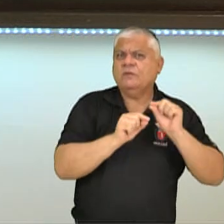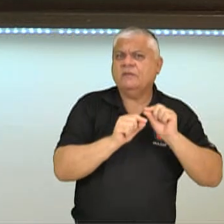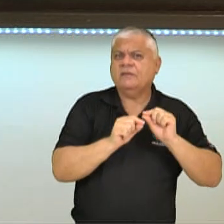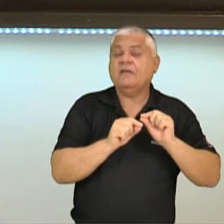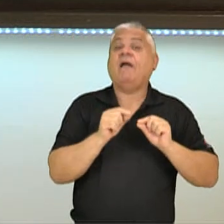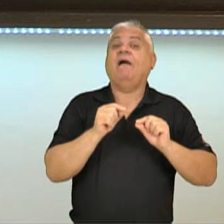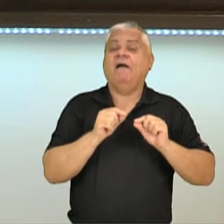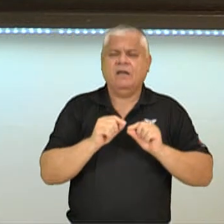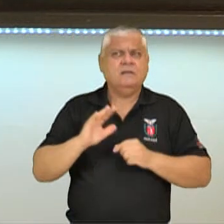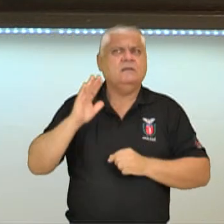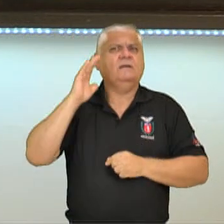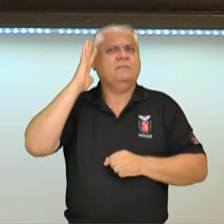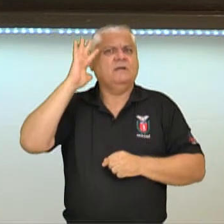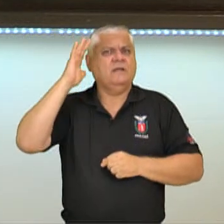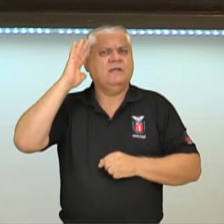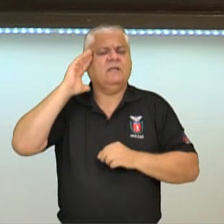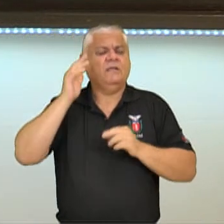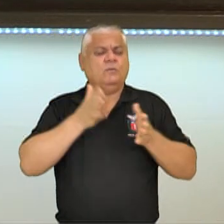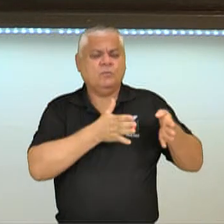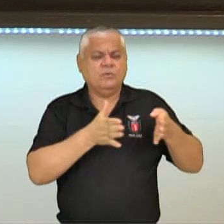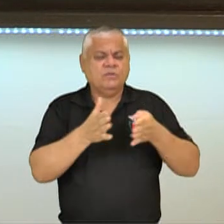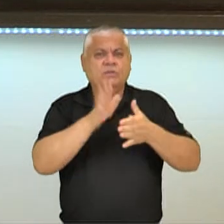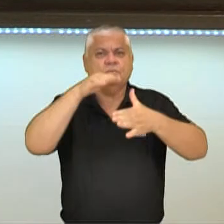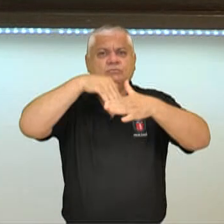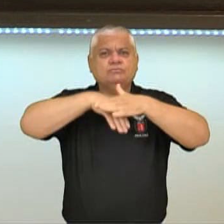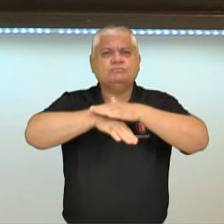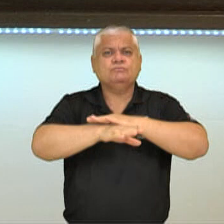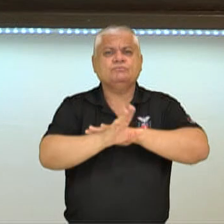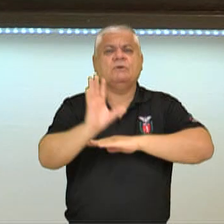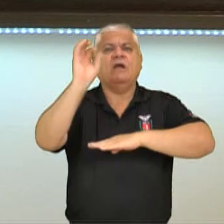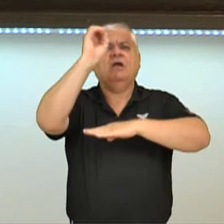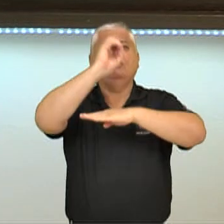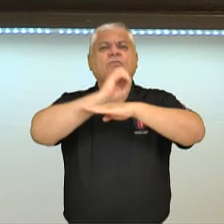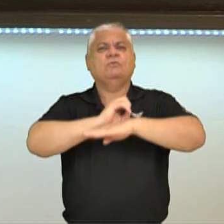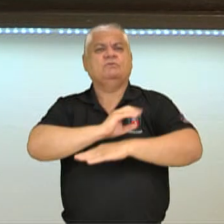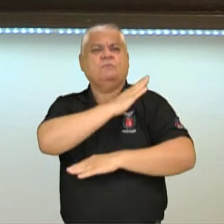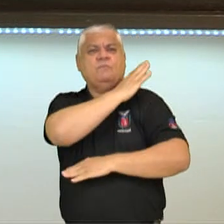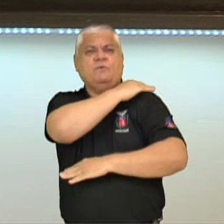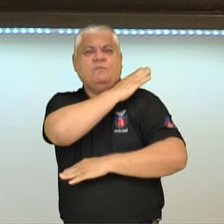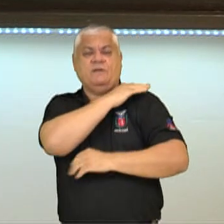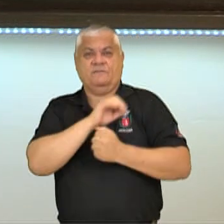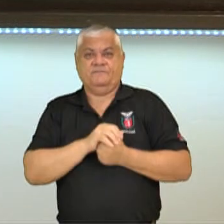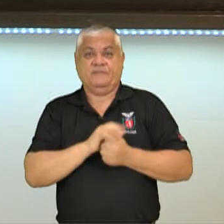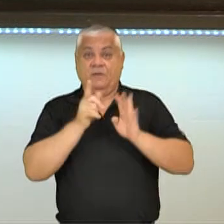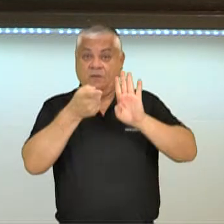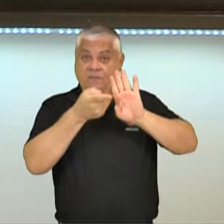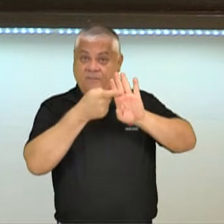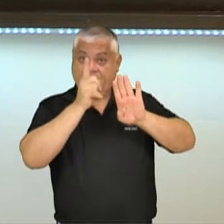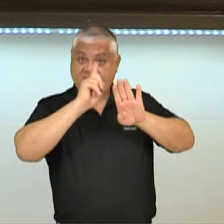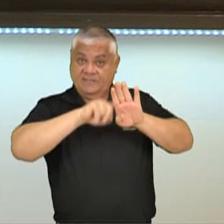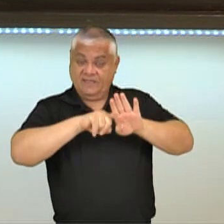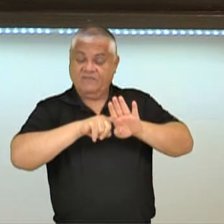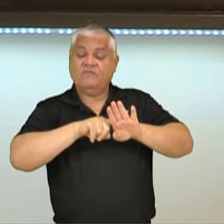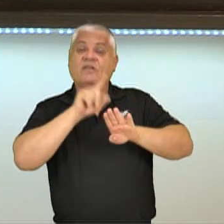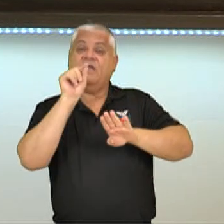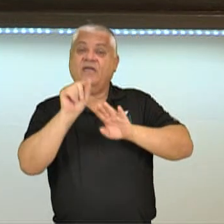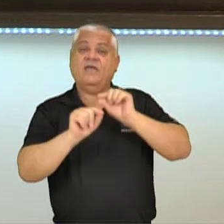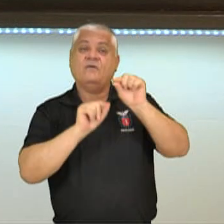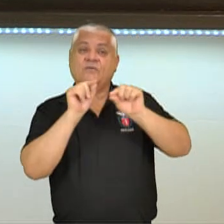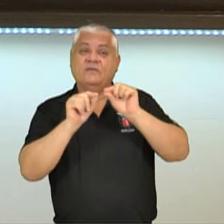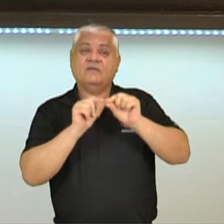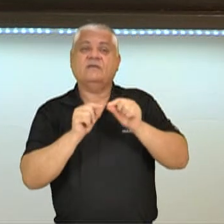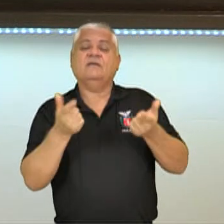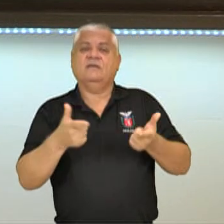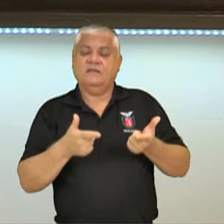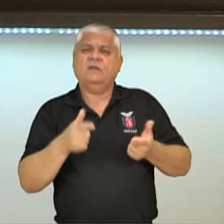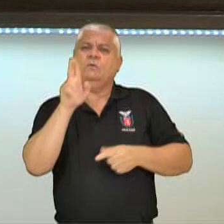Então, meu pensamento é um rio subterrâneo, a noite é um pulmão. A metáfora, nos versos que lemos, é uma